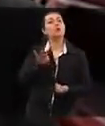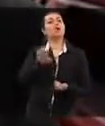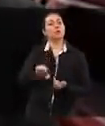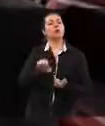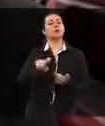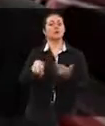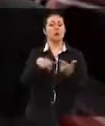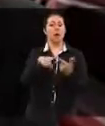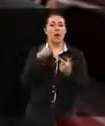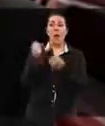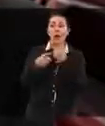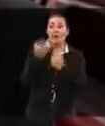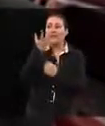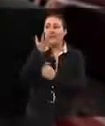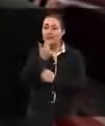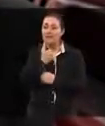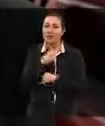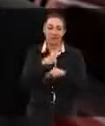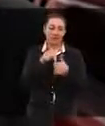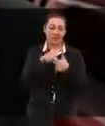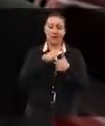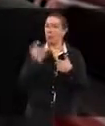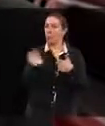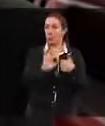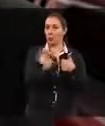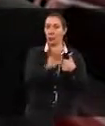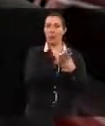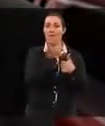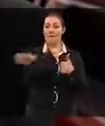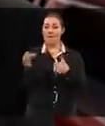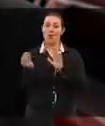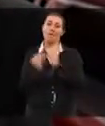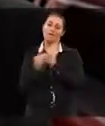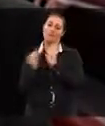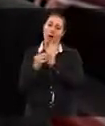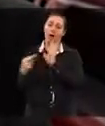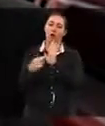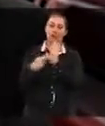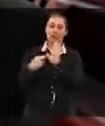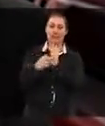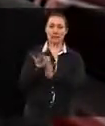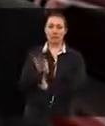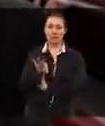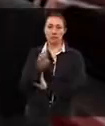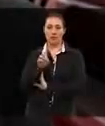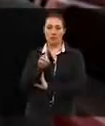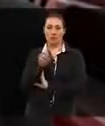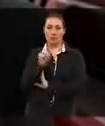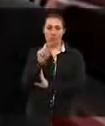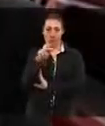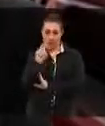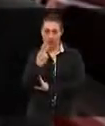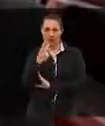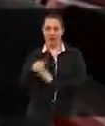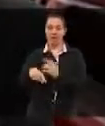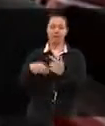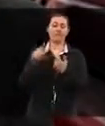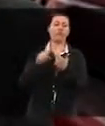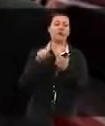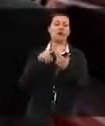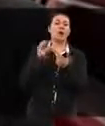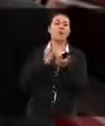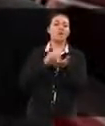né? Muitas crianças que ficam sem tomar café da manhã, elas ficam com déficit de atenção, elas ficam